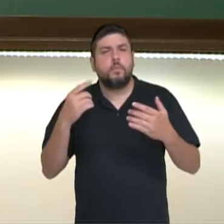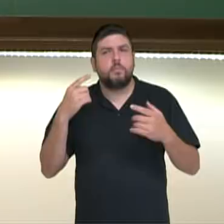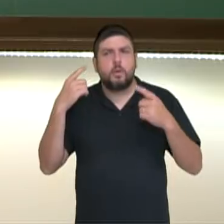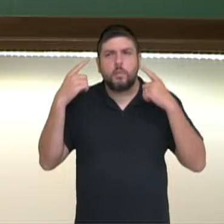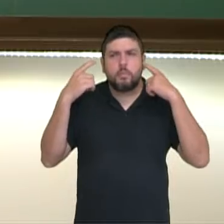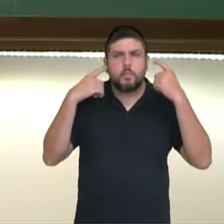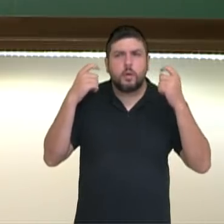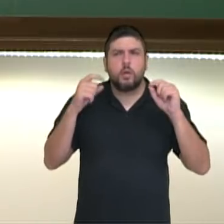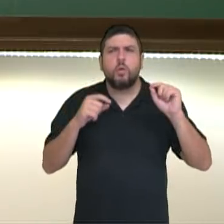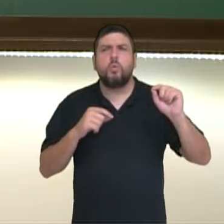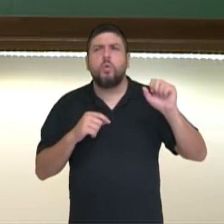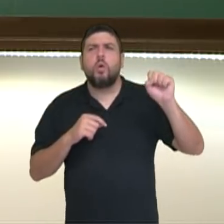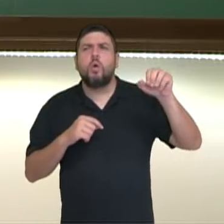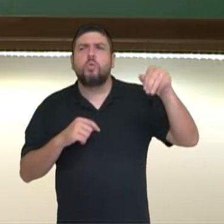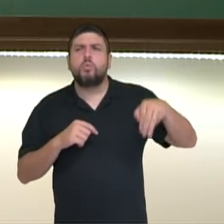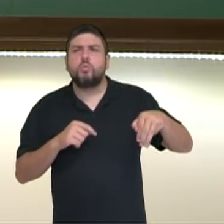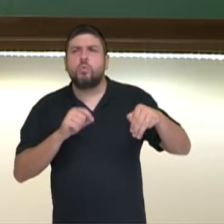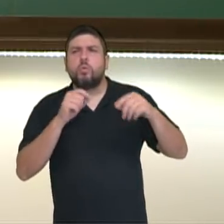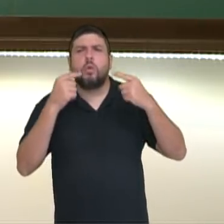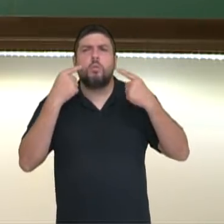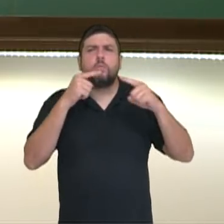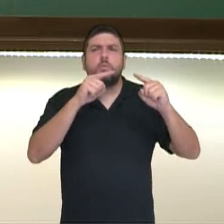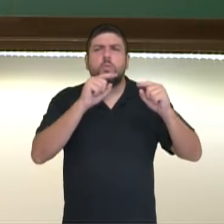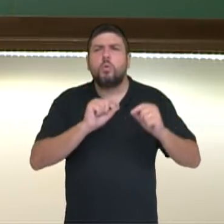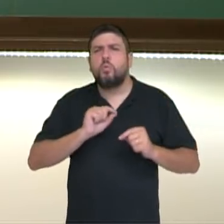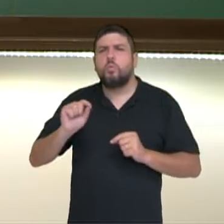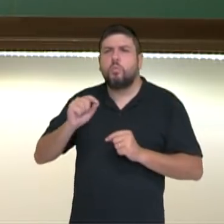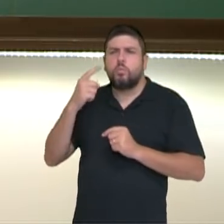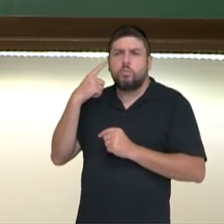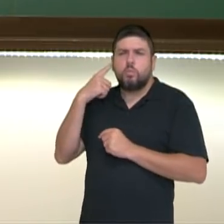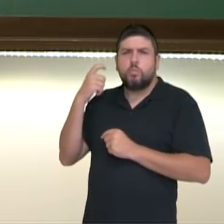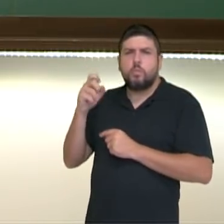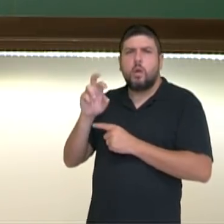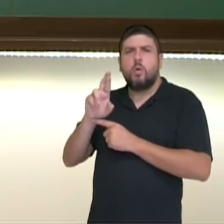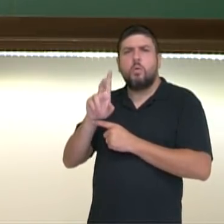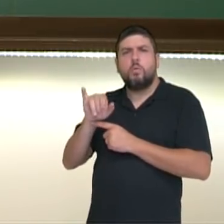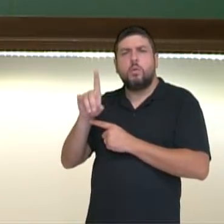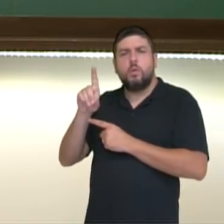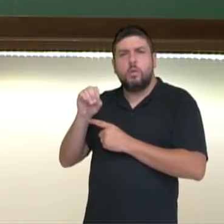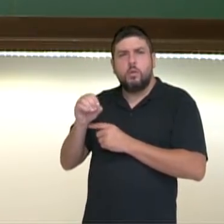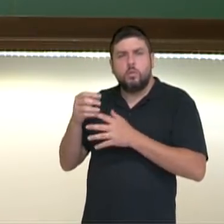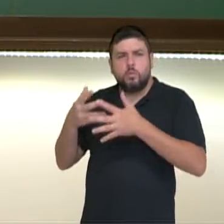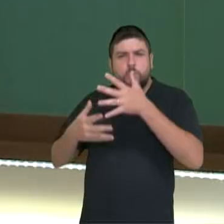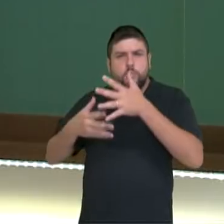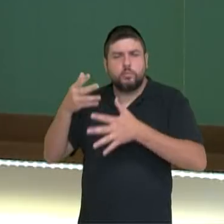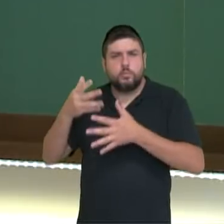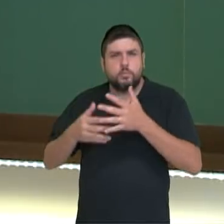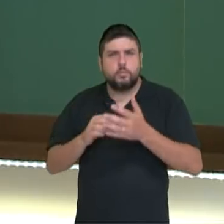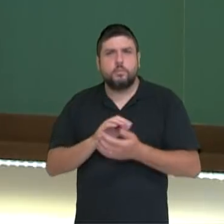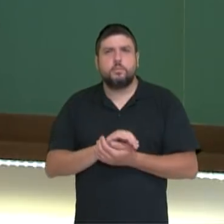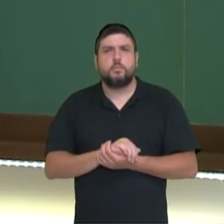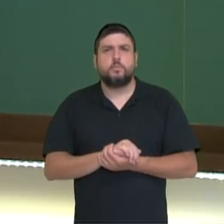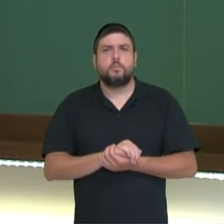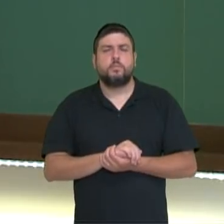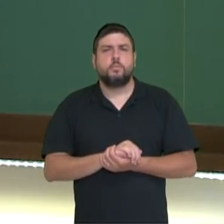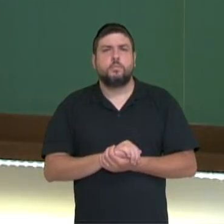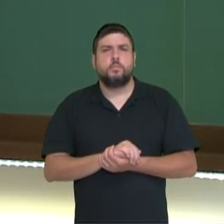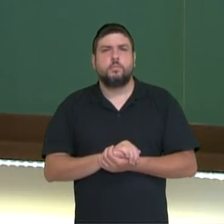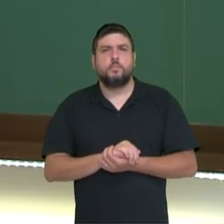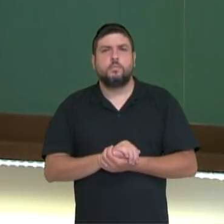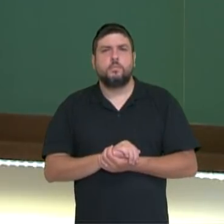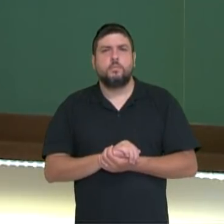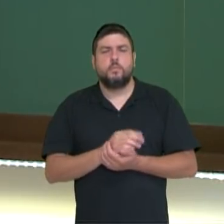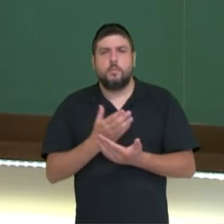que é som musical e o que é ruído. Depende do contexto. Então, nós